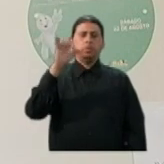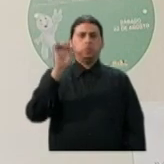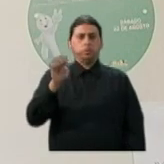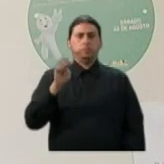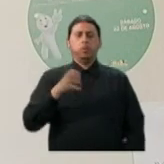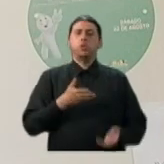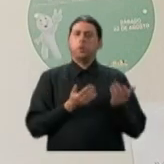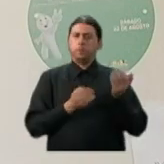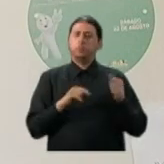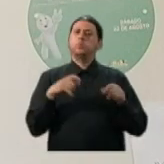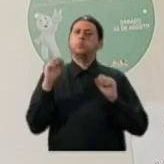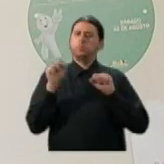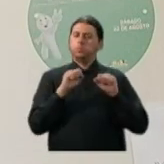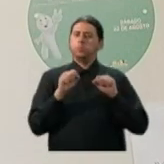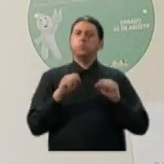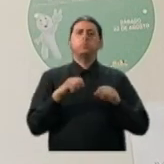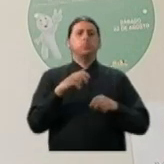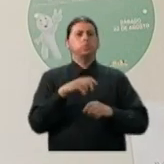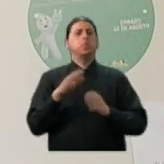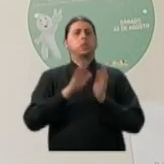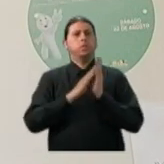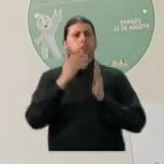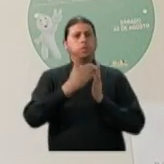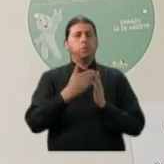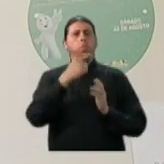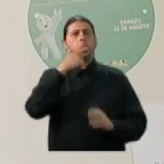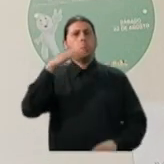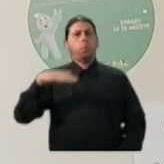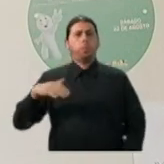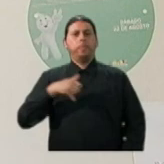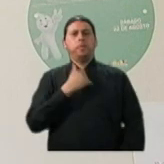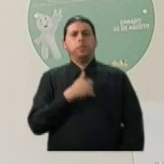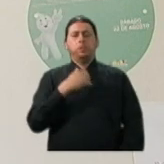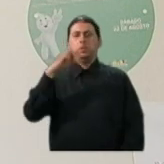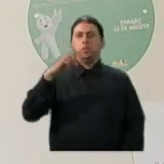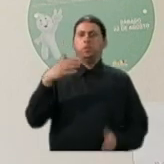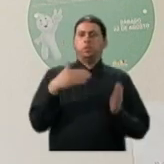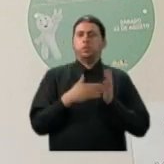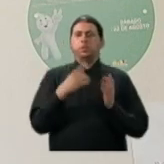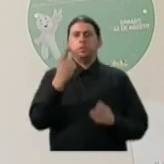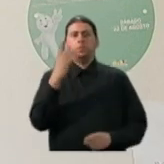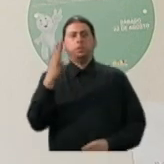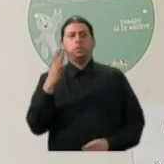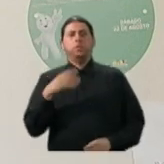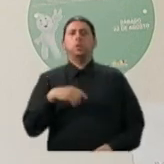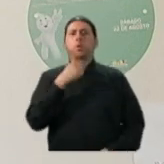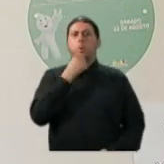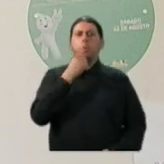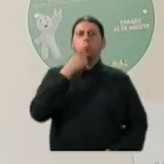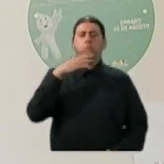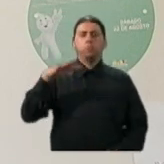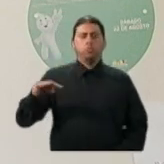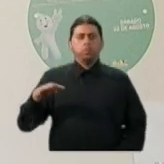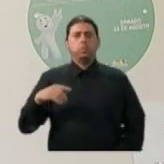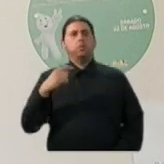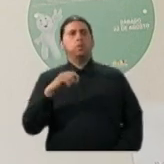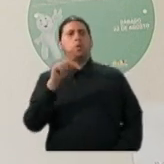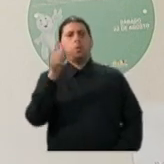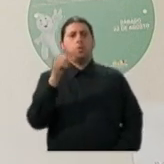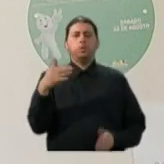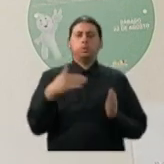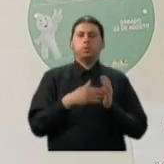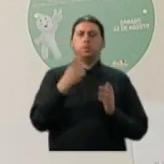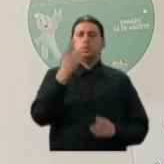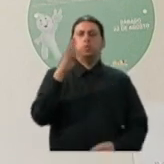adolescentes também possuem um calendário. Meninas de 9 a 14 anos e meninos de 11 a 14 precisam se